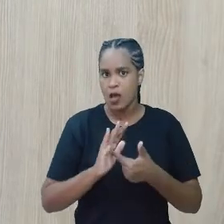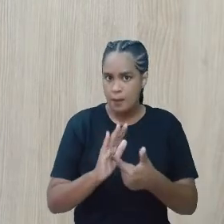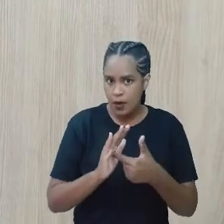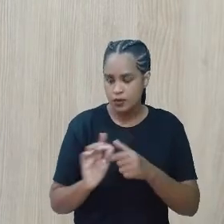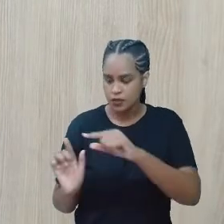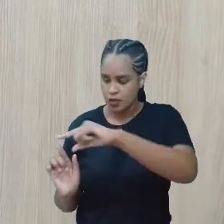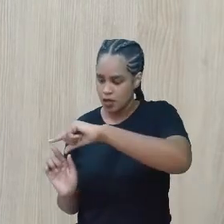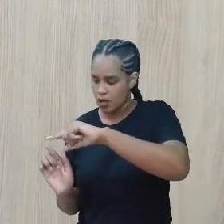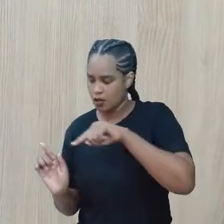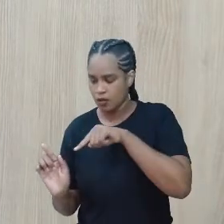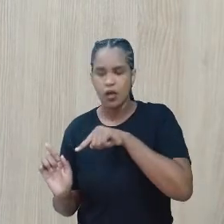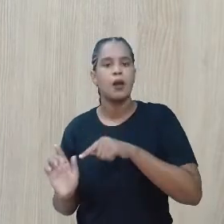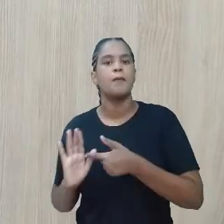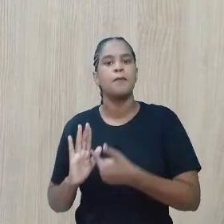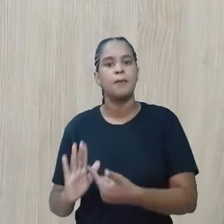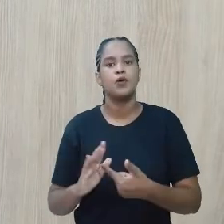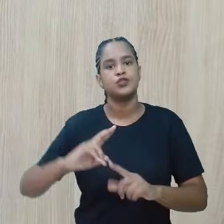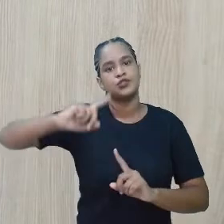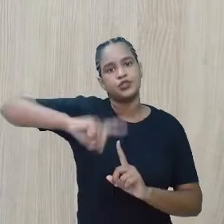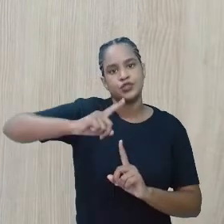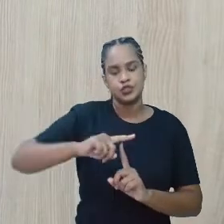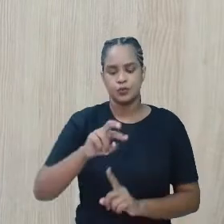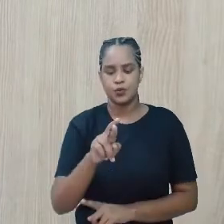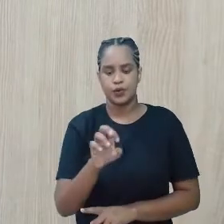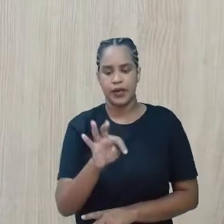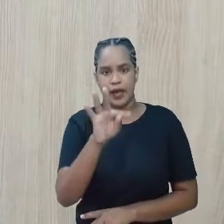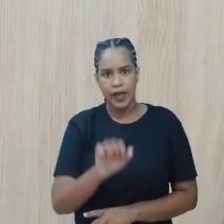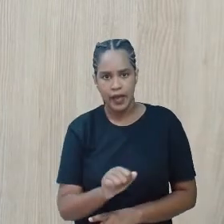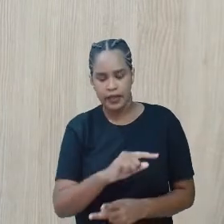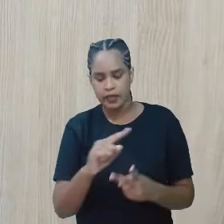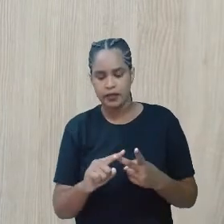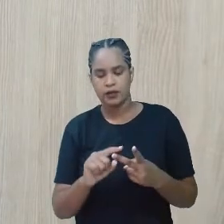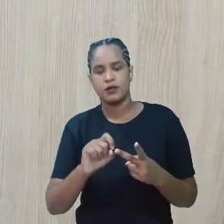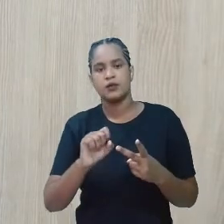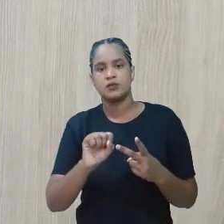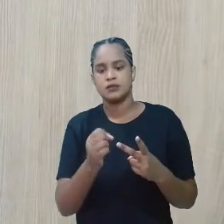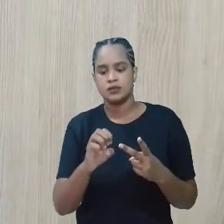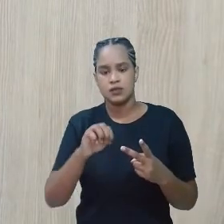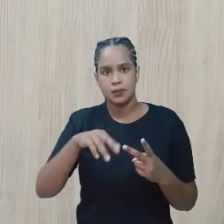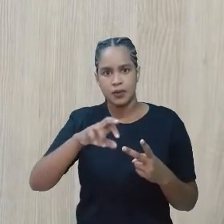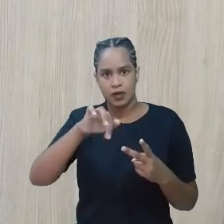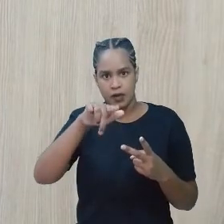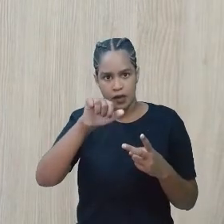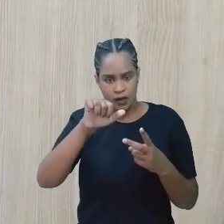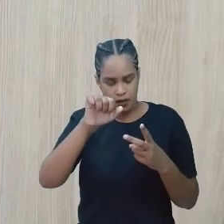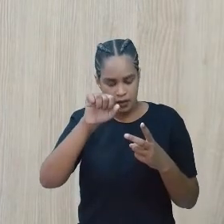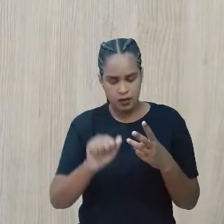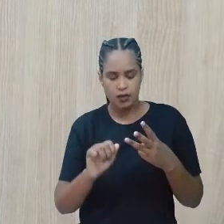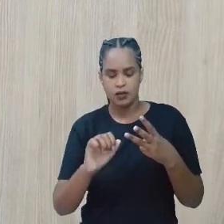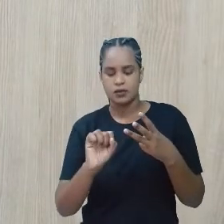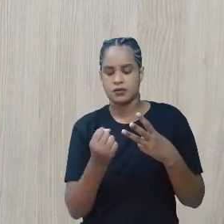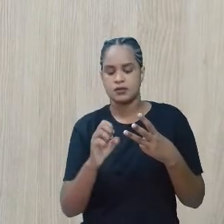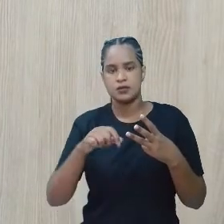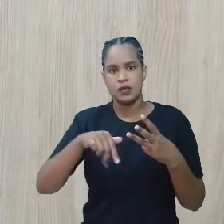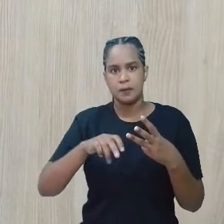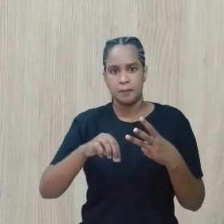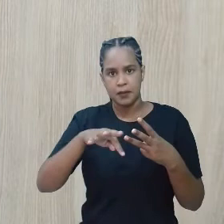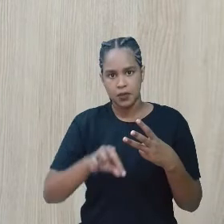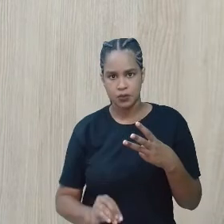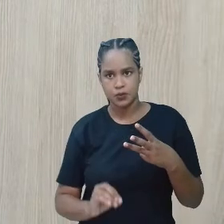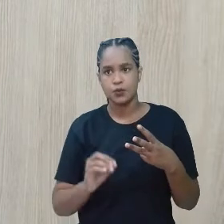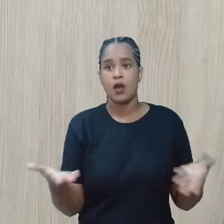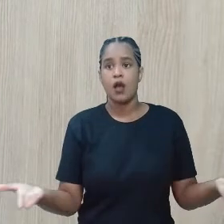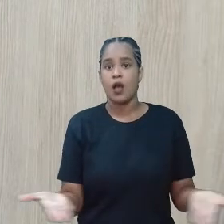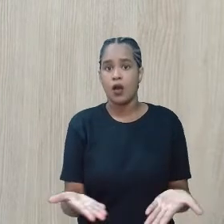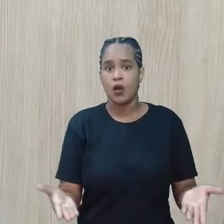das pontas vão dizer para a gente qual é o tipo, qual é a classificação daquele primeiro momento. Agora, Pedro está trabalhando